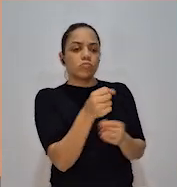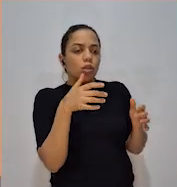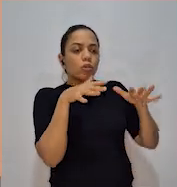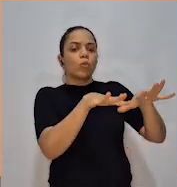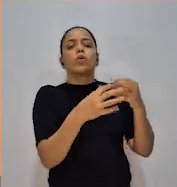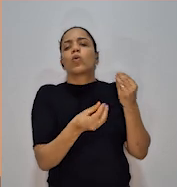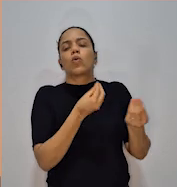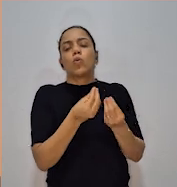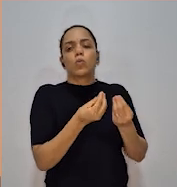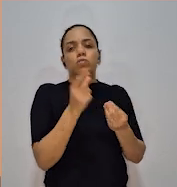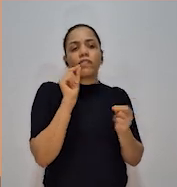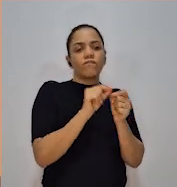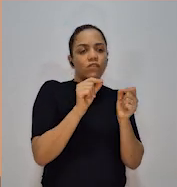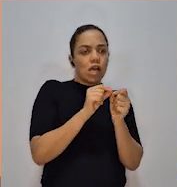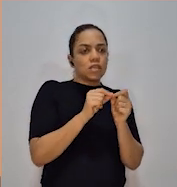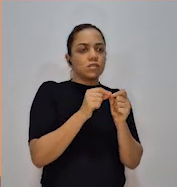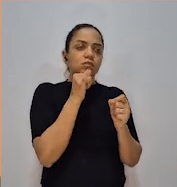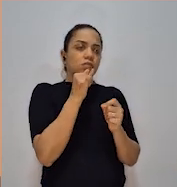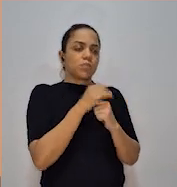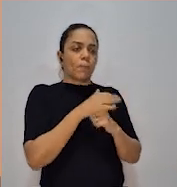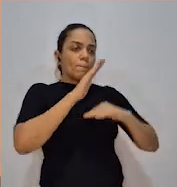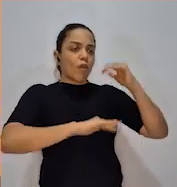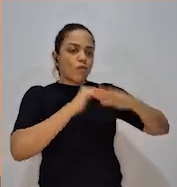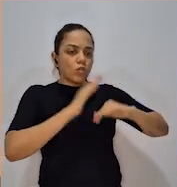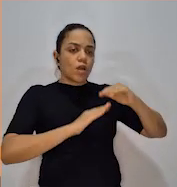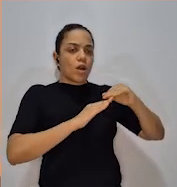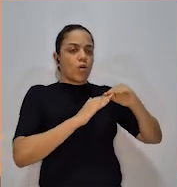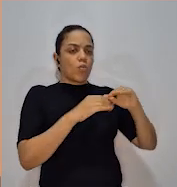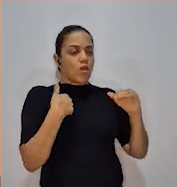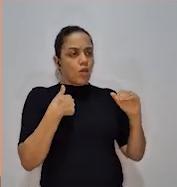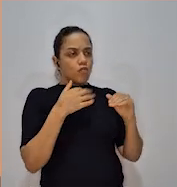trilhas de carreira? Pergunto isso para implementar também na minha.